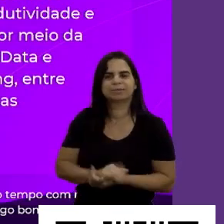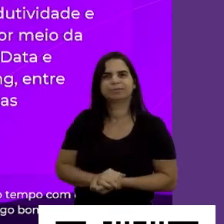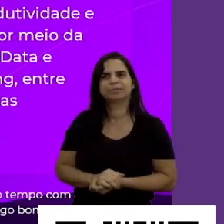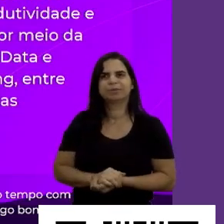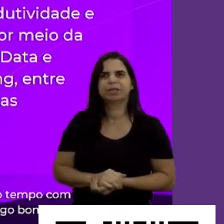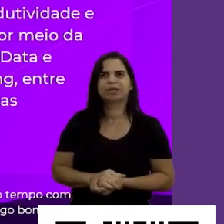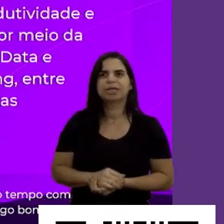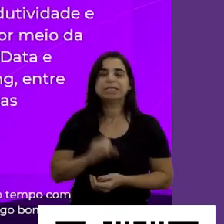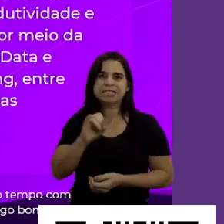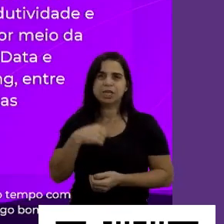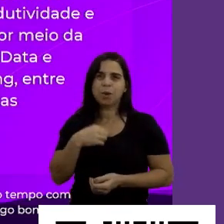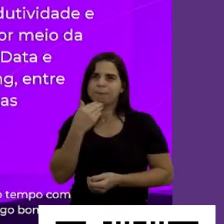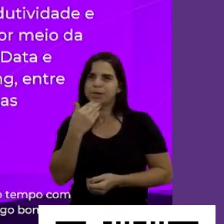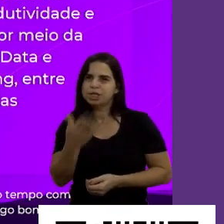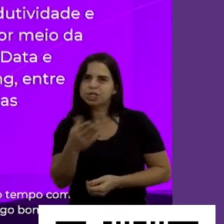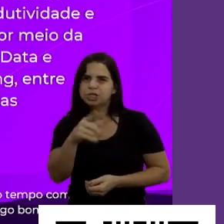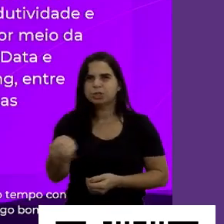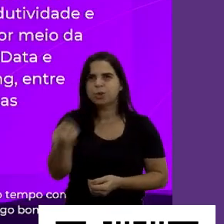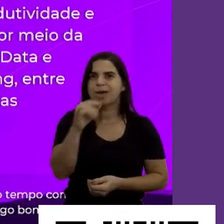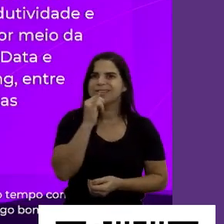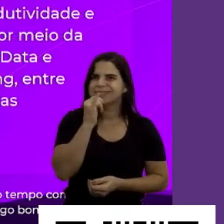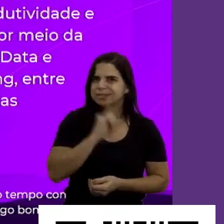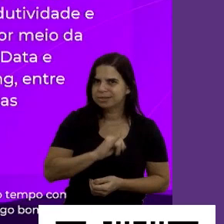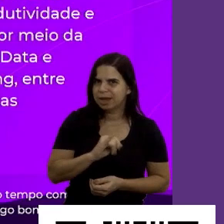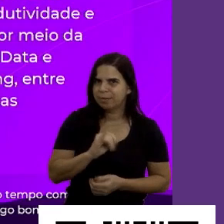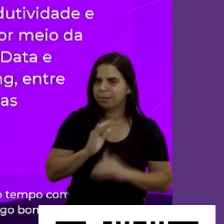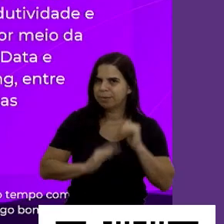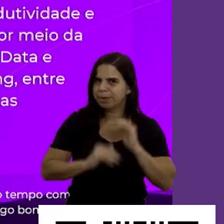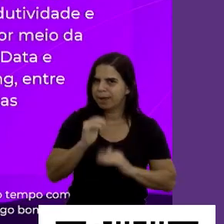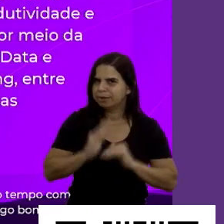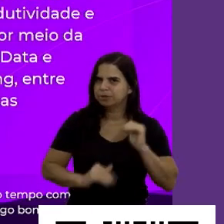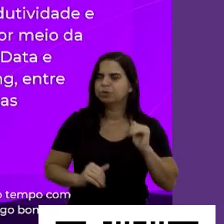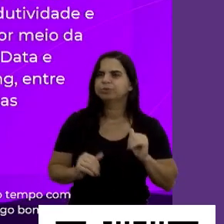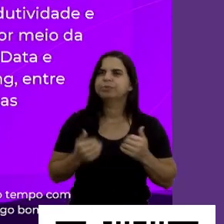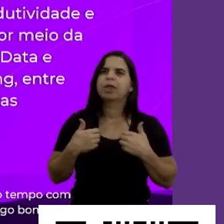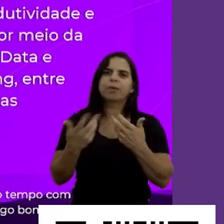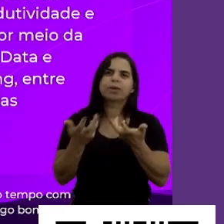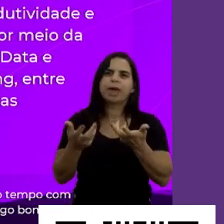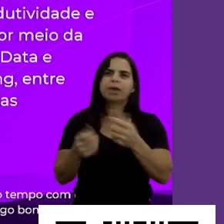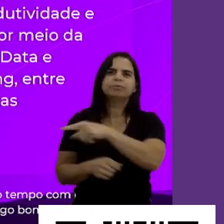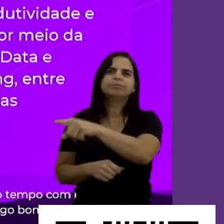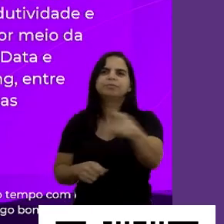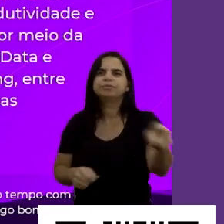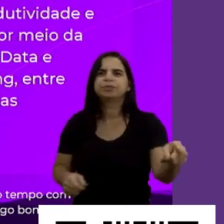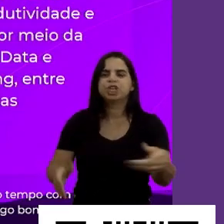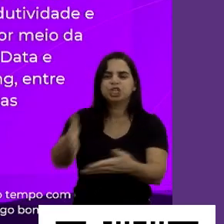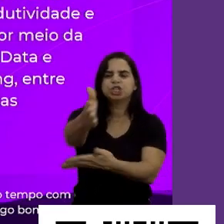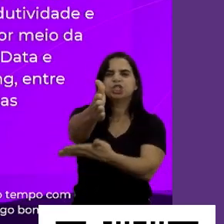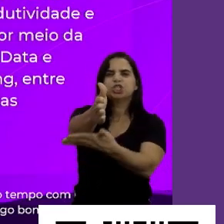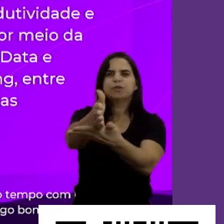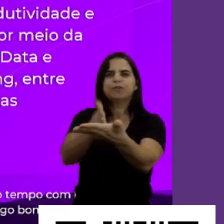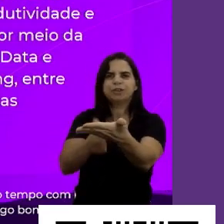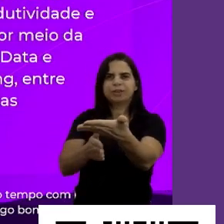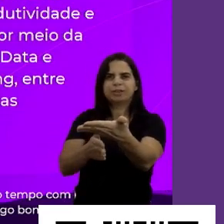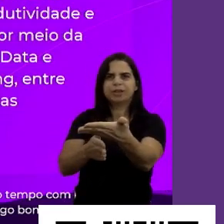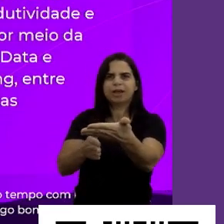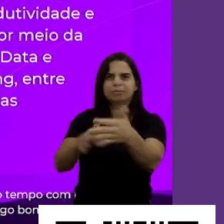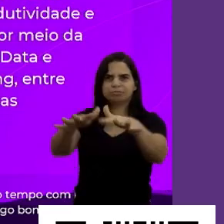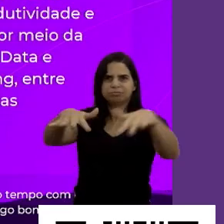para vocês aqui um exemplo bem prático tá eu quero que vocês dividem essa sala em dois grupos de